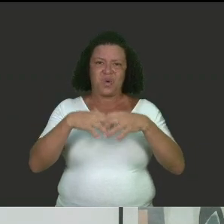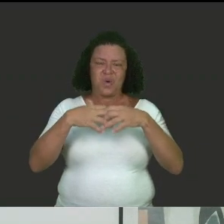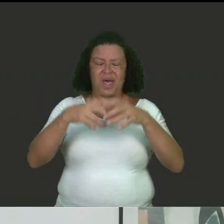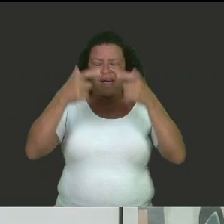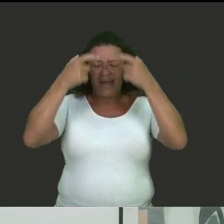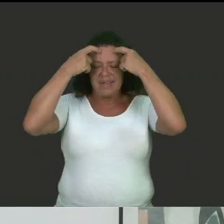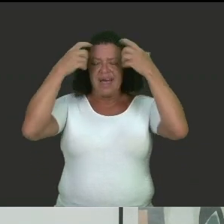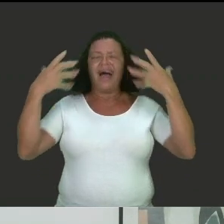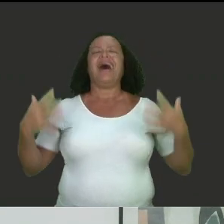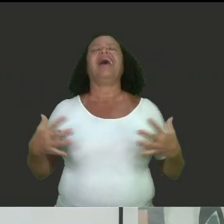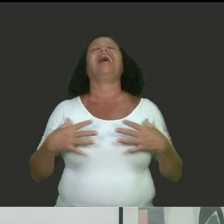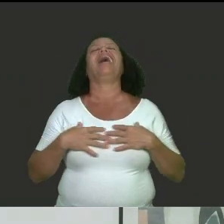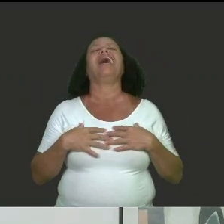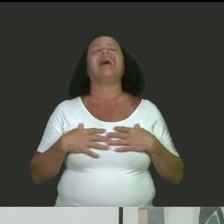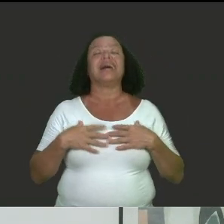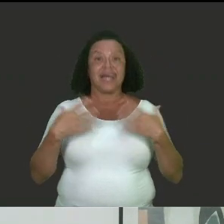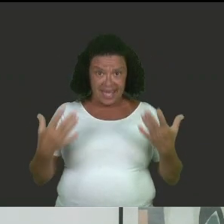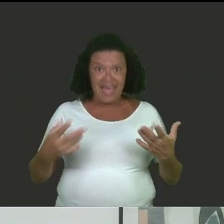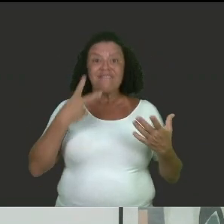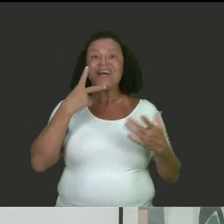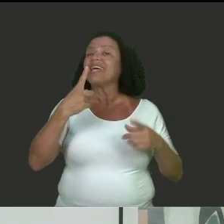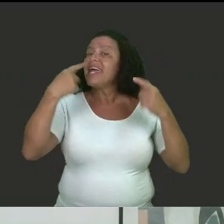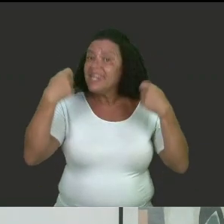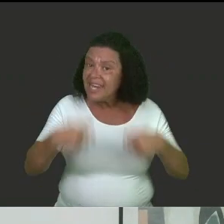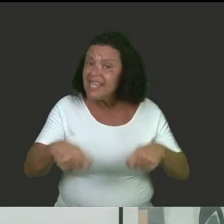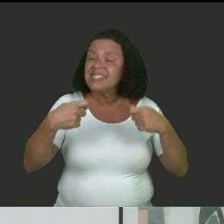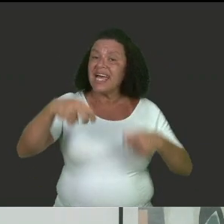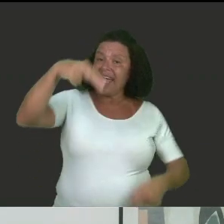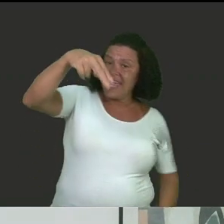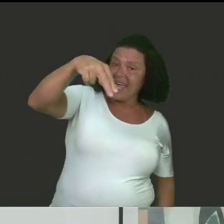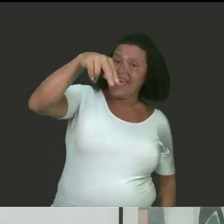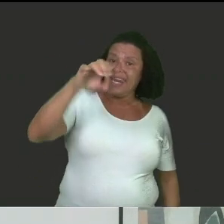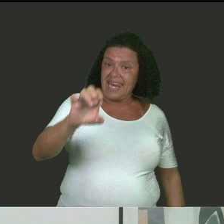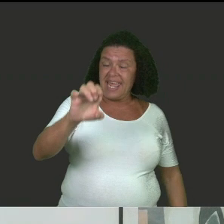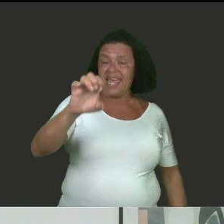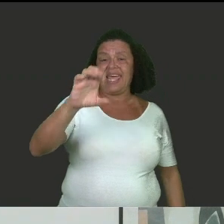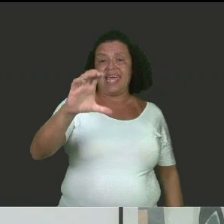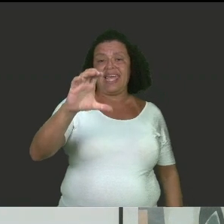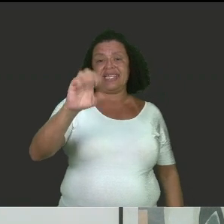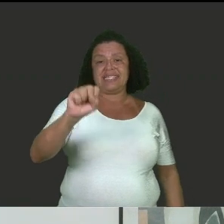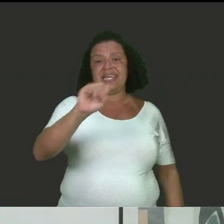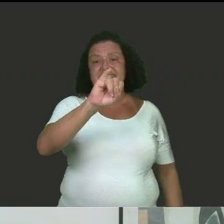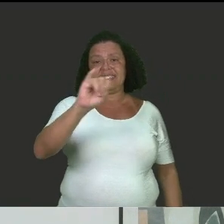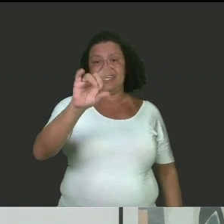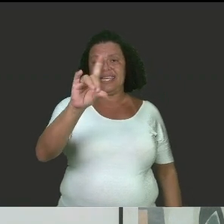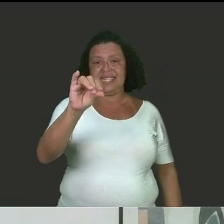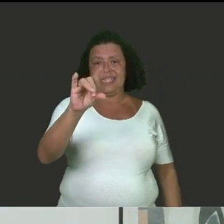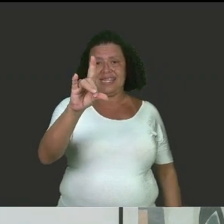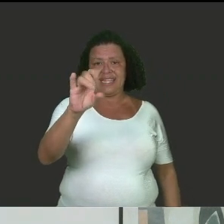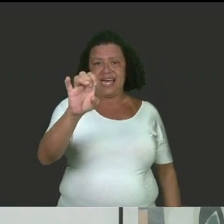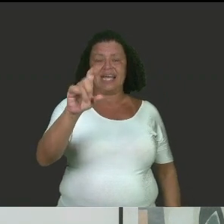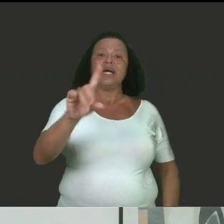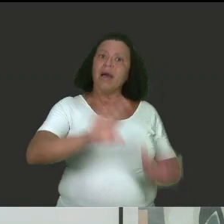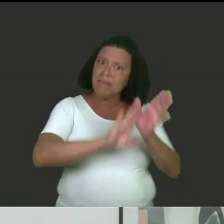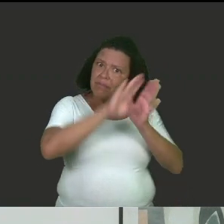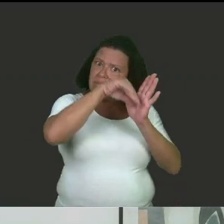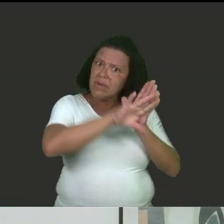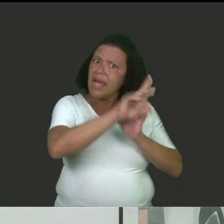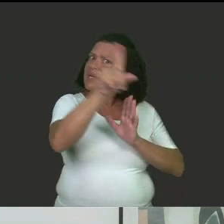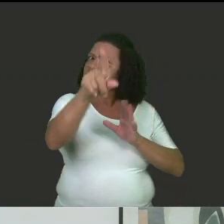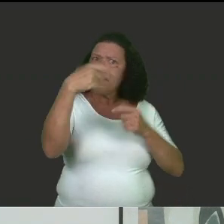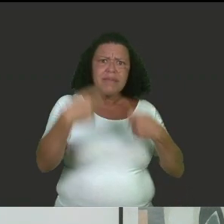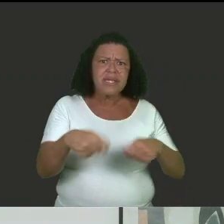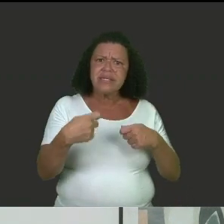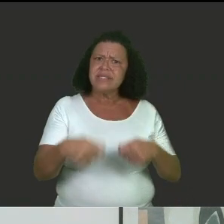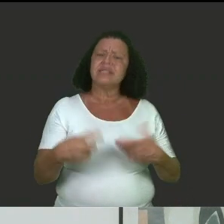fala como sendo uma necessidade, tanto as provas quanto as expiações. É uma necessidade